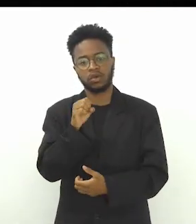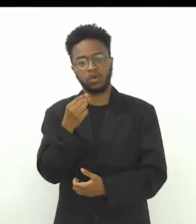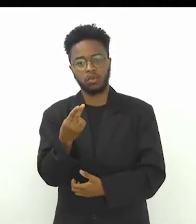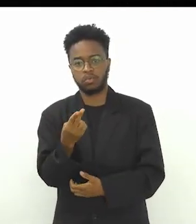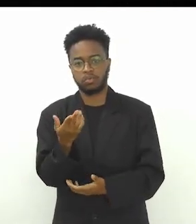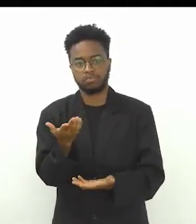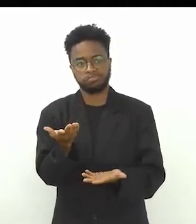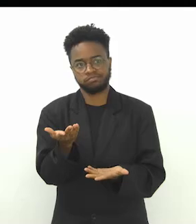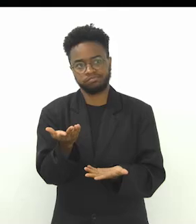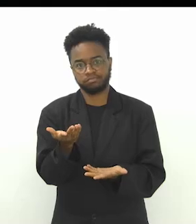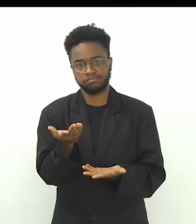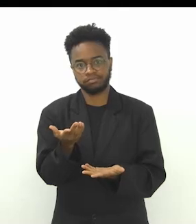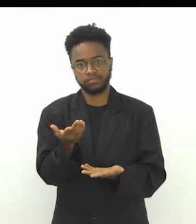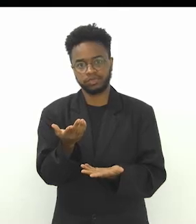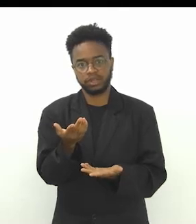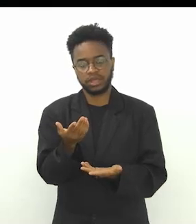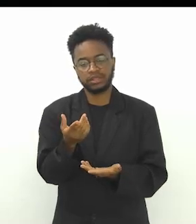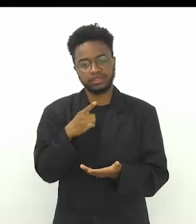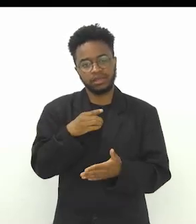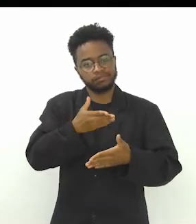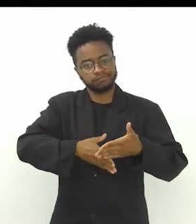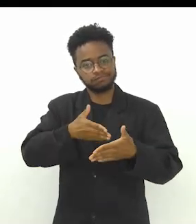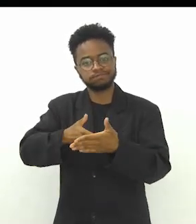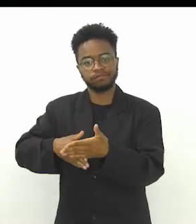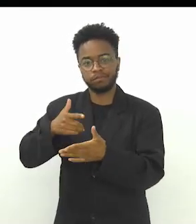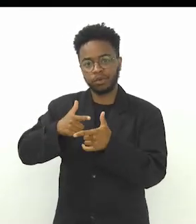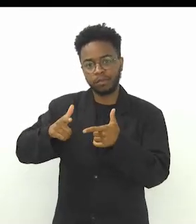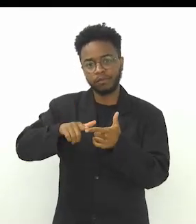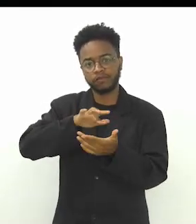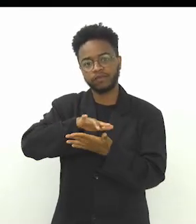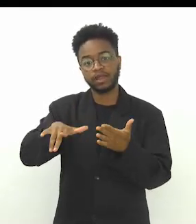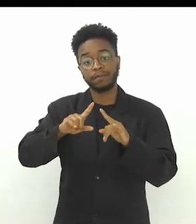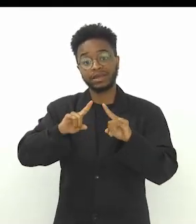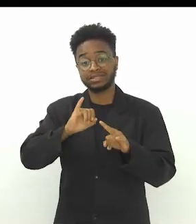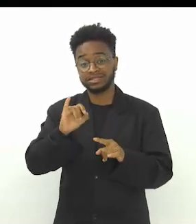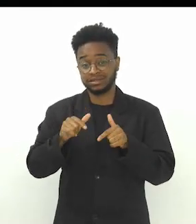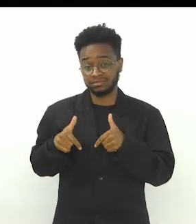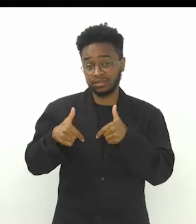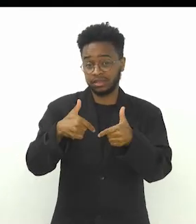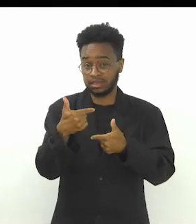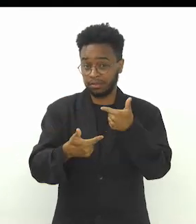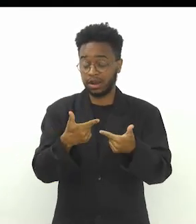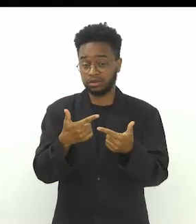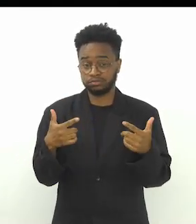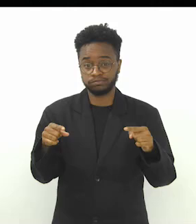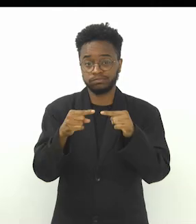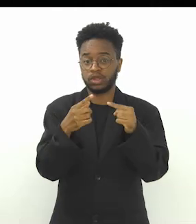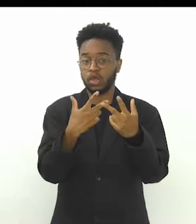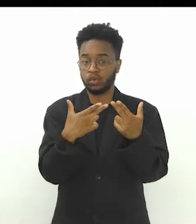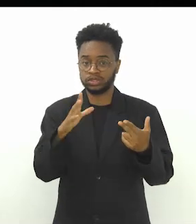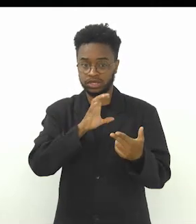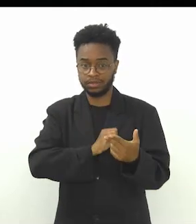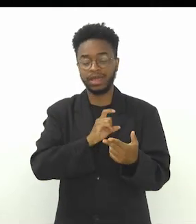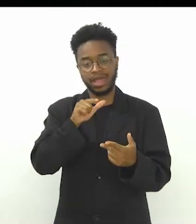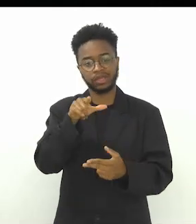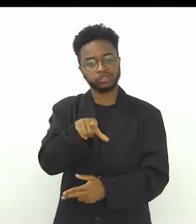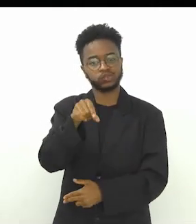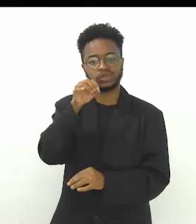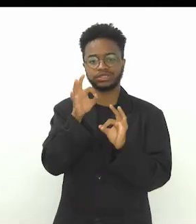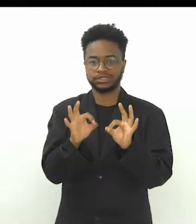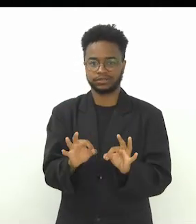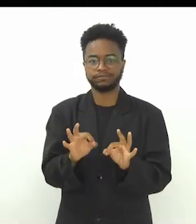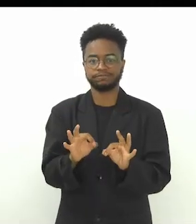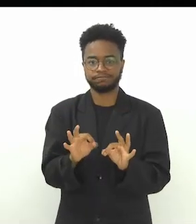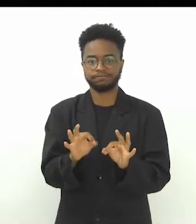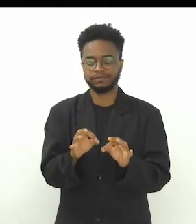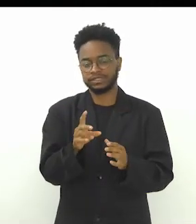cansativo, muitos percalços, fazer o que ama ainda é a escolha correta. Pode acreditar. Sempre